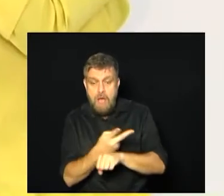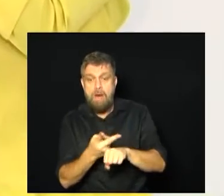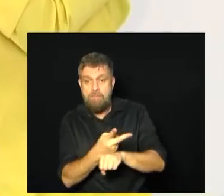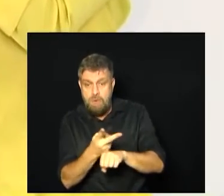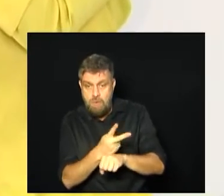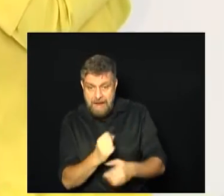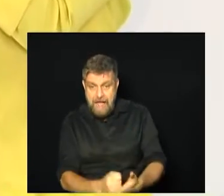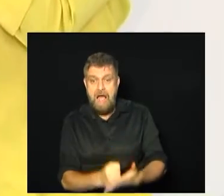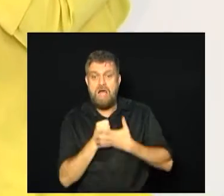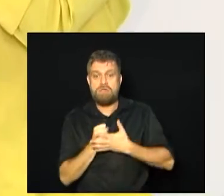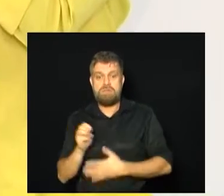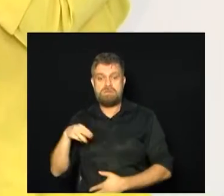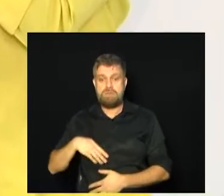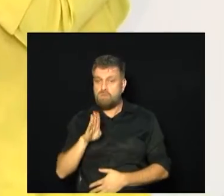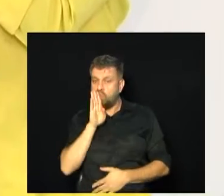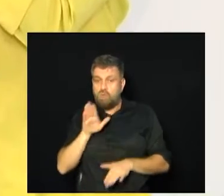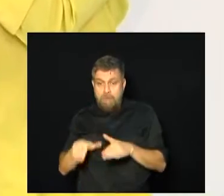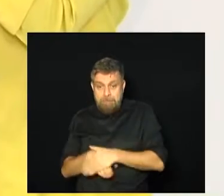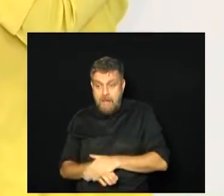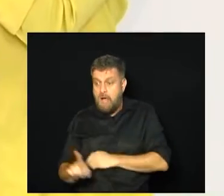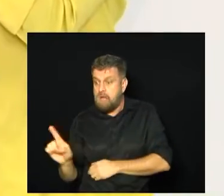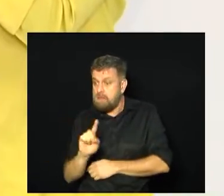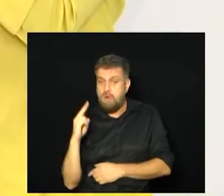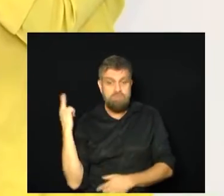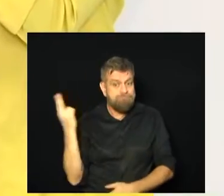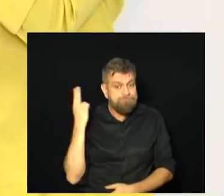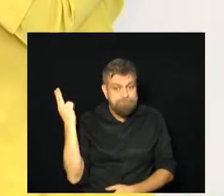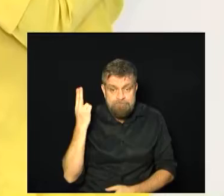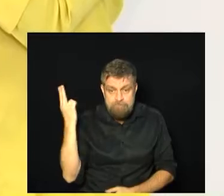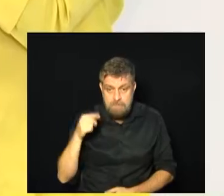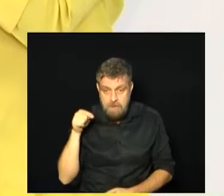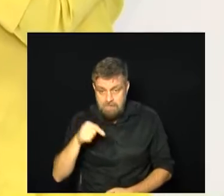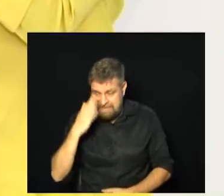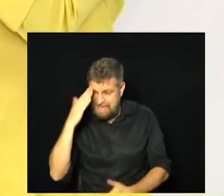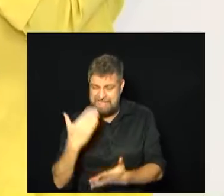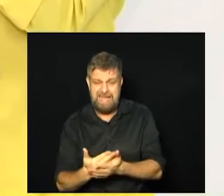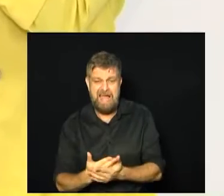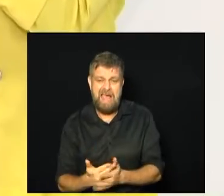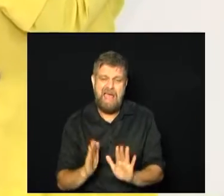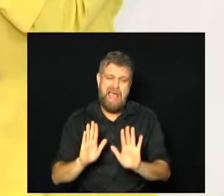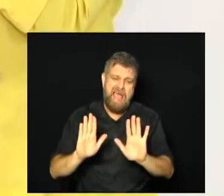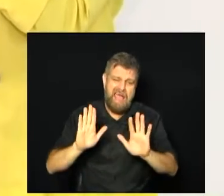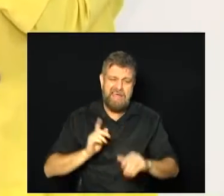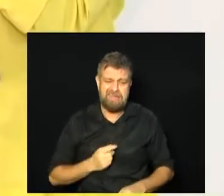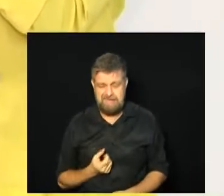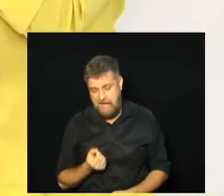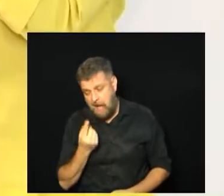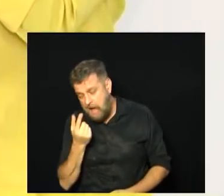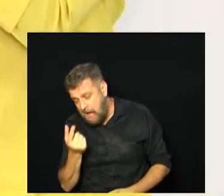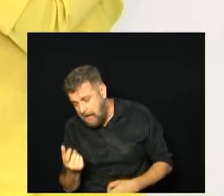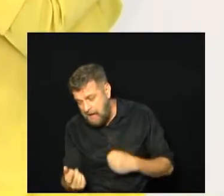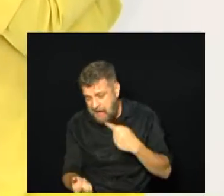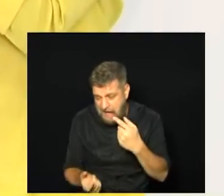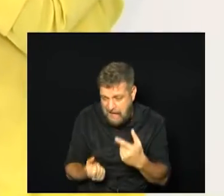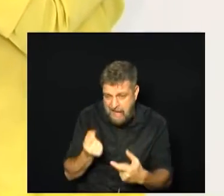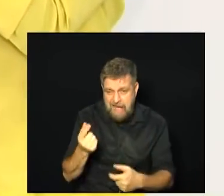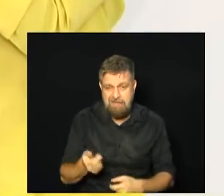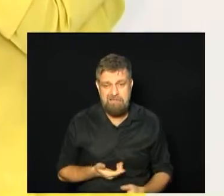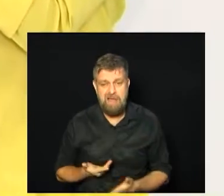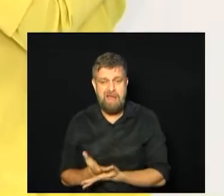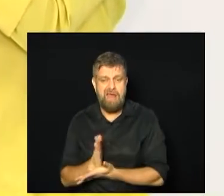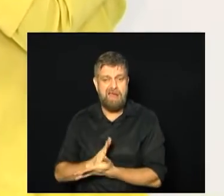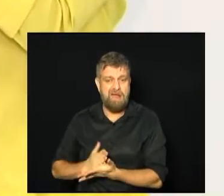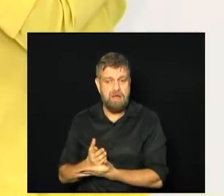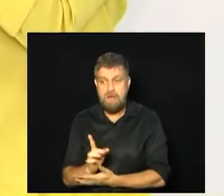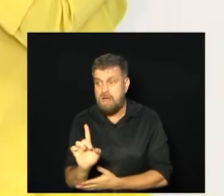ajuda, sim, não deixar passar, porque às vezes você pode acreditar que seja, foi um caso corriqueiro, um aborrecimento do